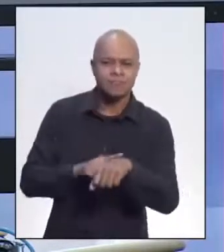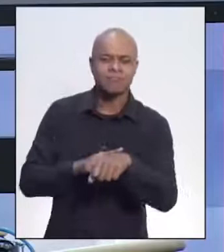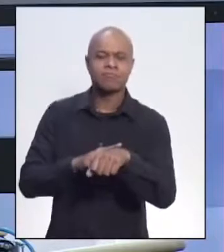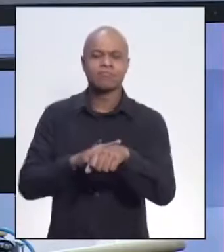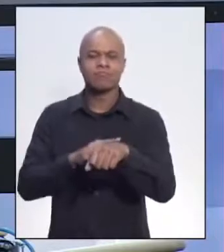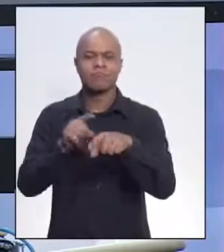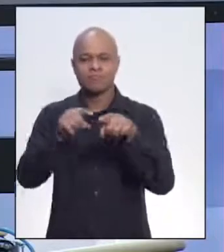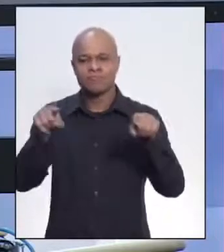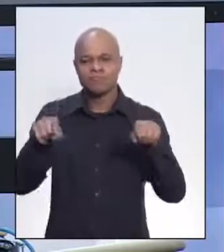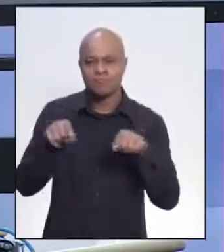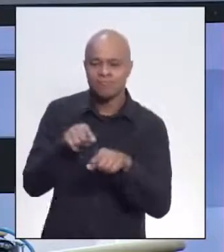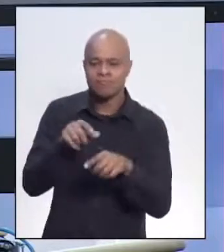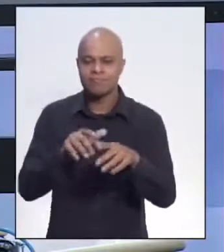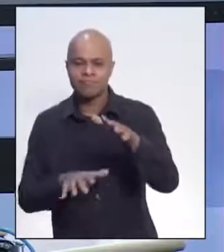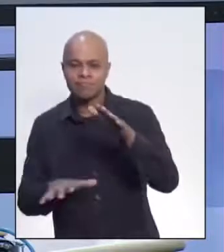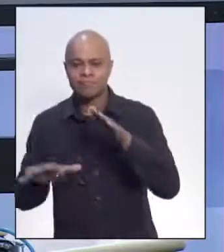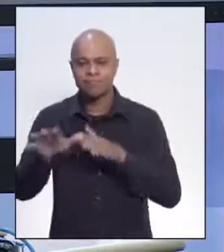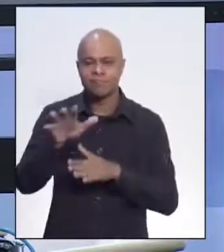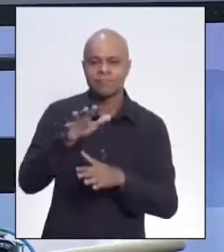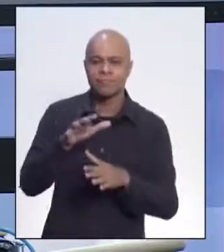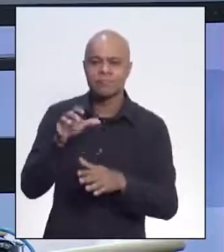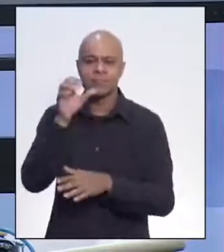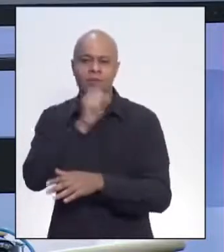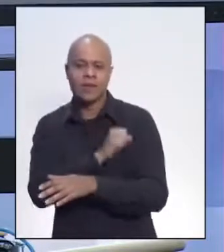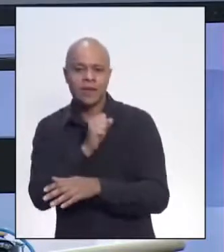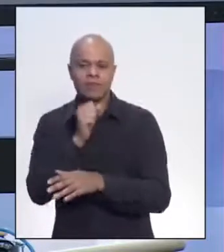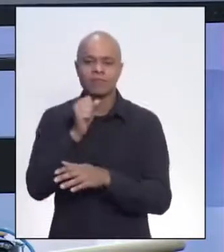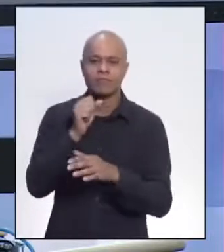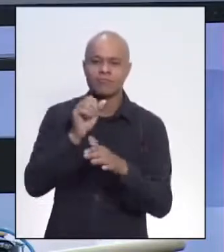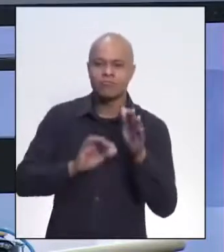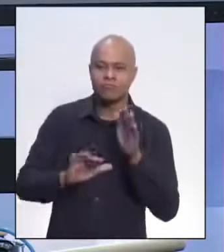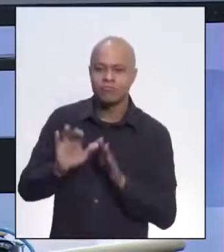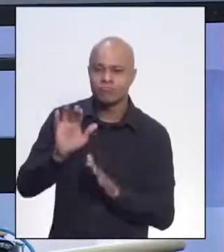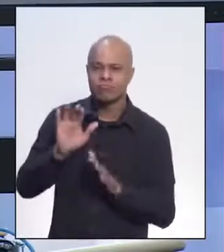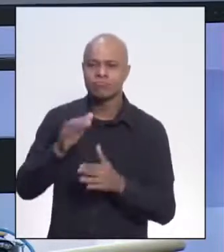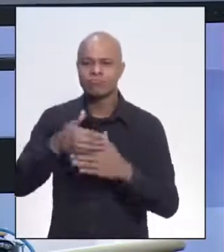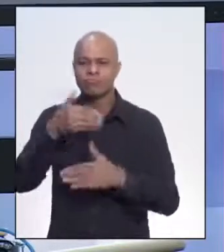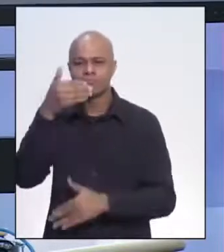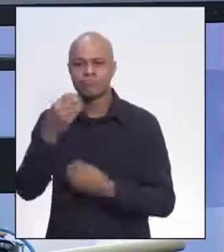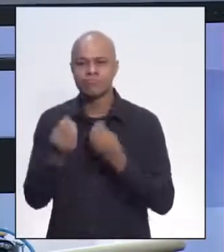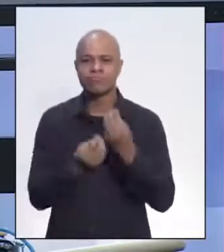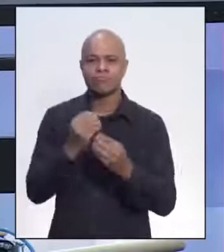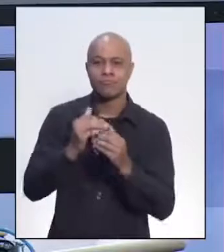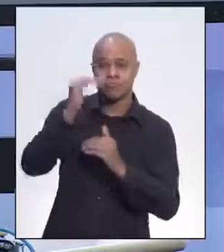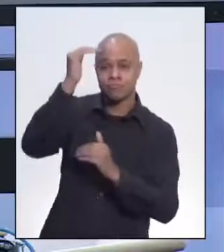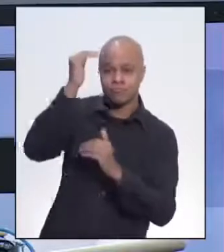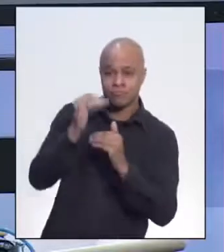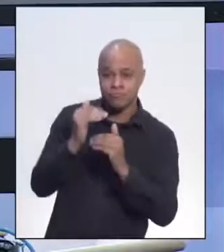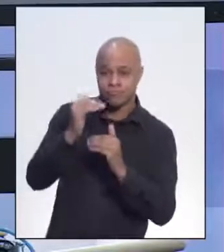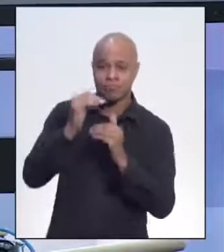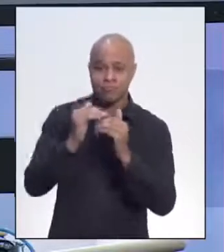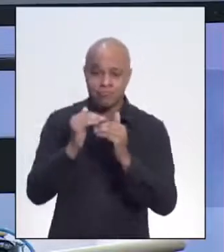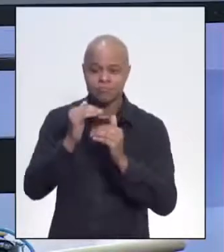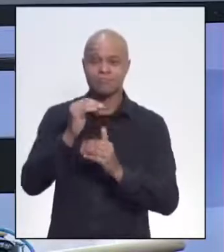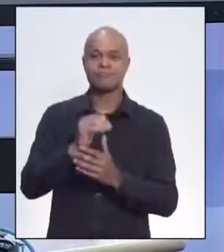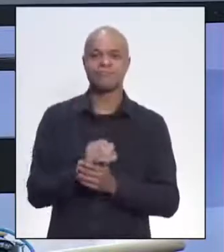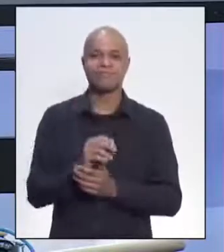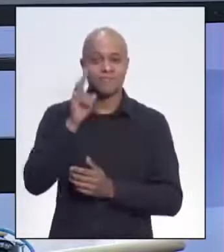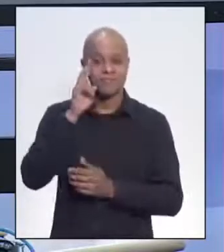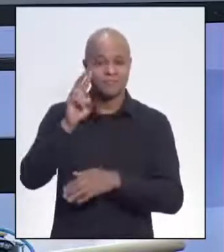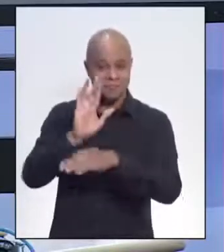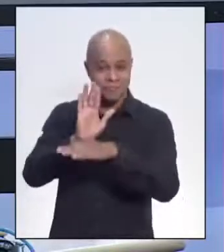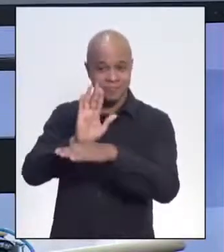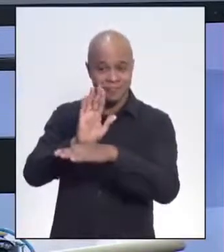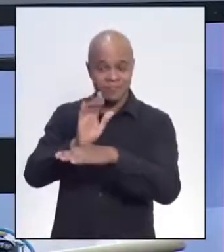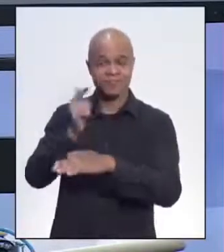níveis de deslocamento, se eles estão dançando rápido, devagar, qual o nível do corpo, se está alto, médio, tá? Porque nós vamos assistir agora mais